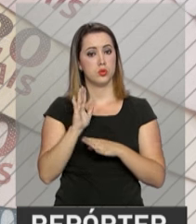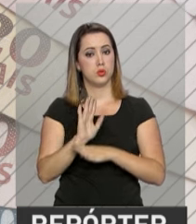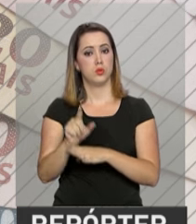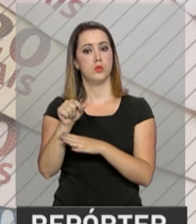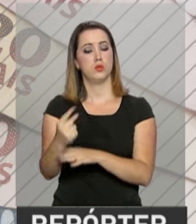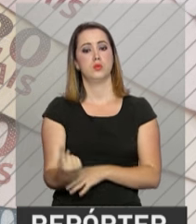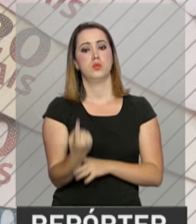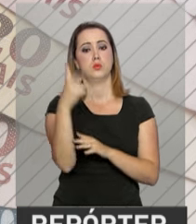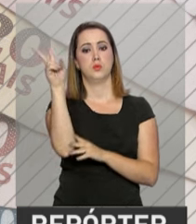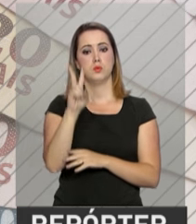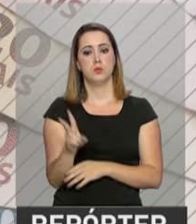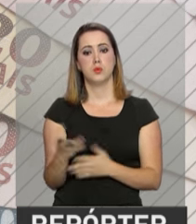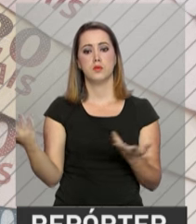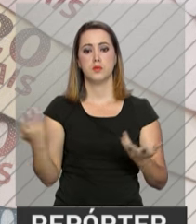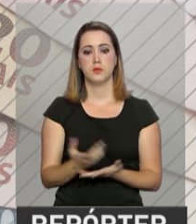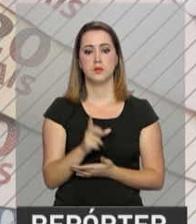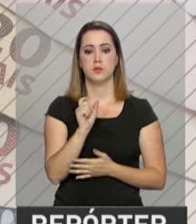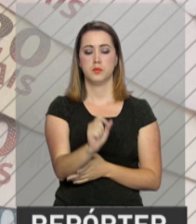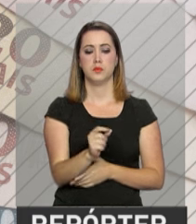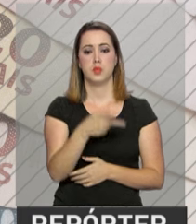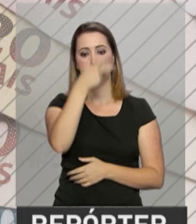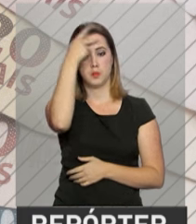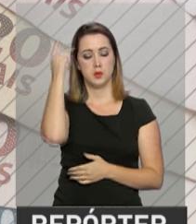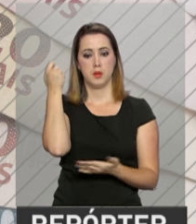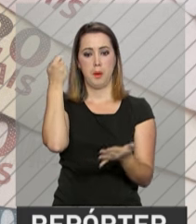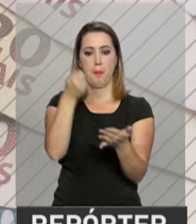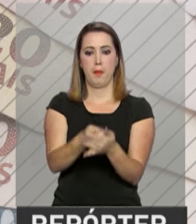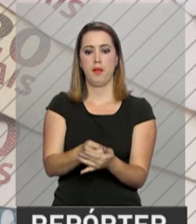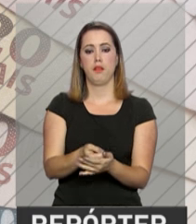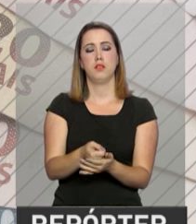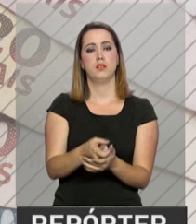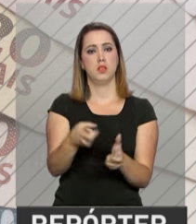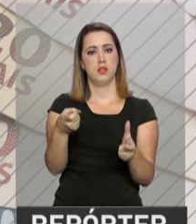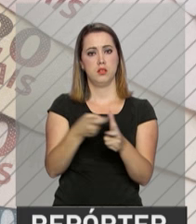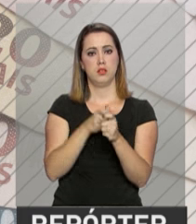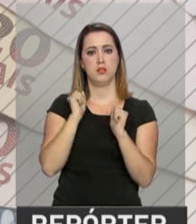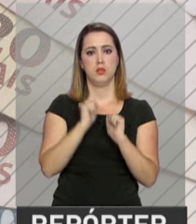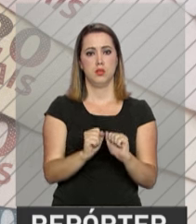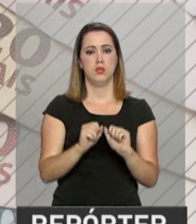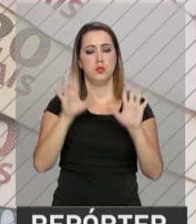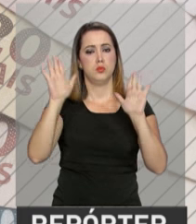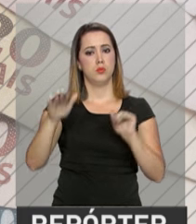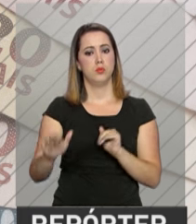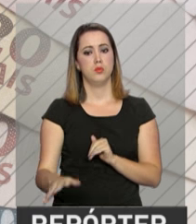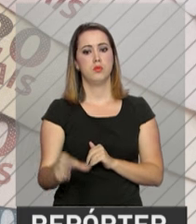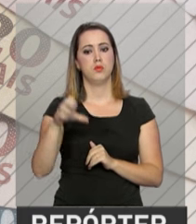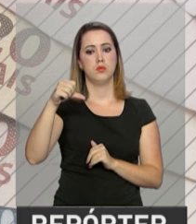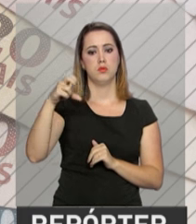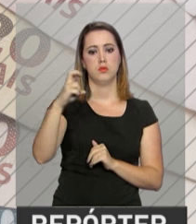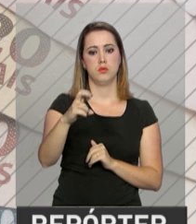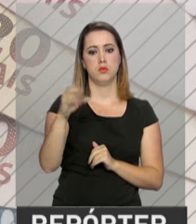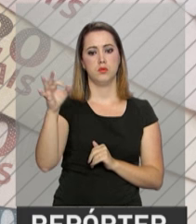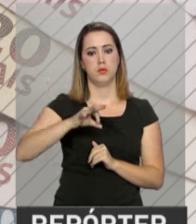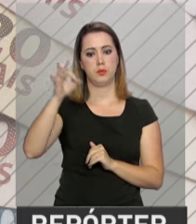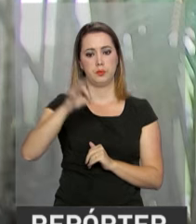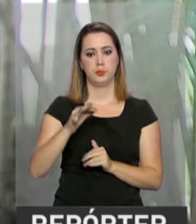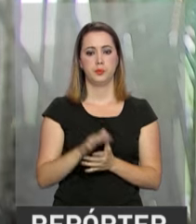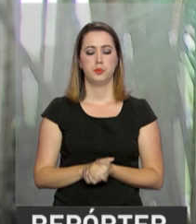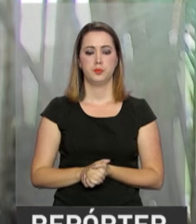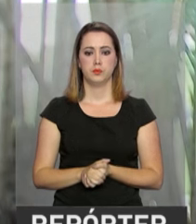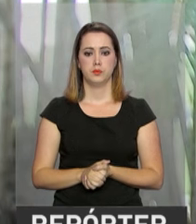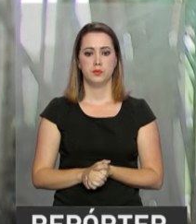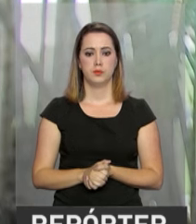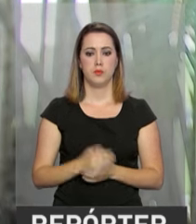pela primeira vez com a medida. E quem quiser quitar as dívidas pode contar com descontos de até 95%.